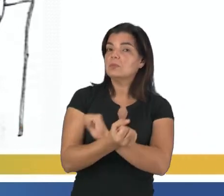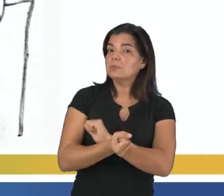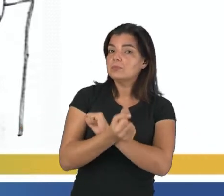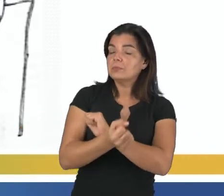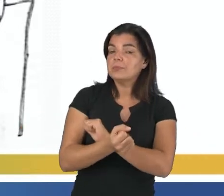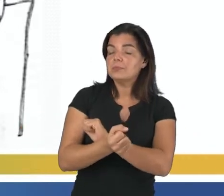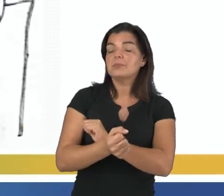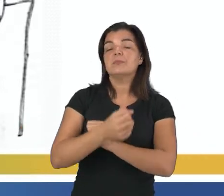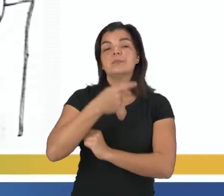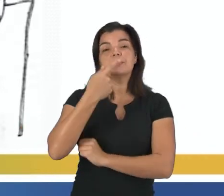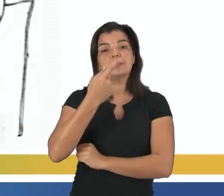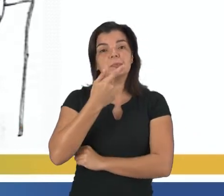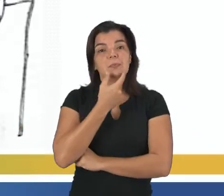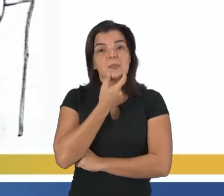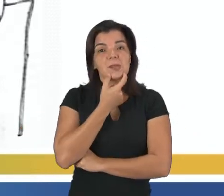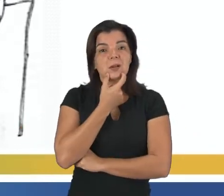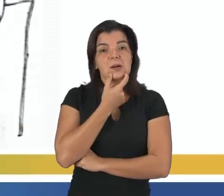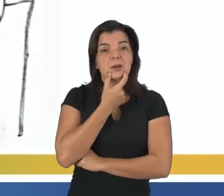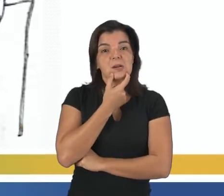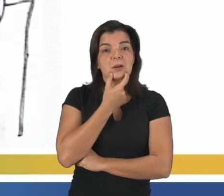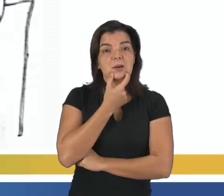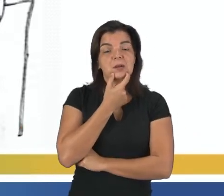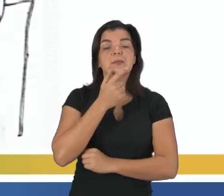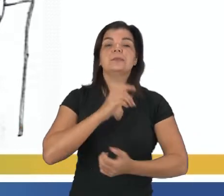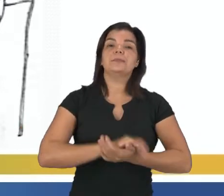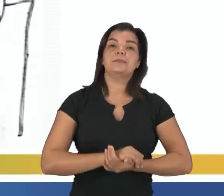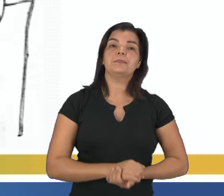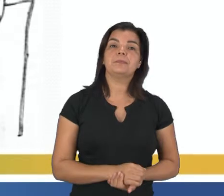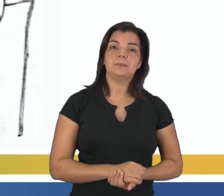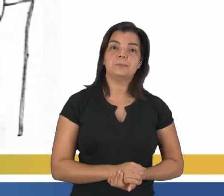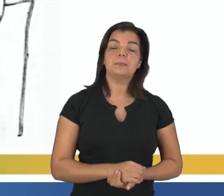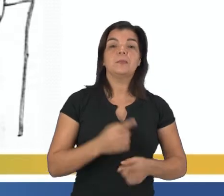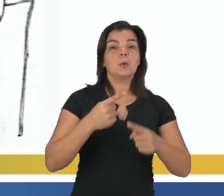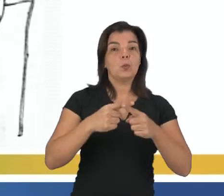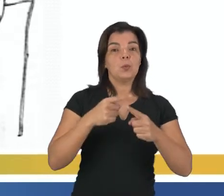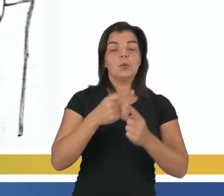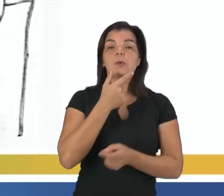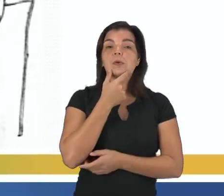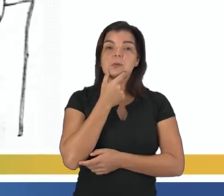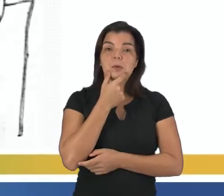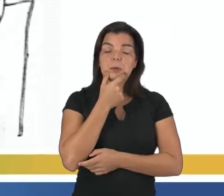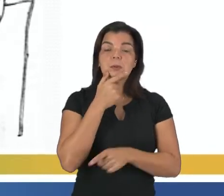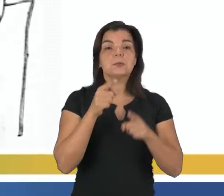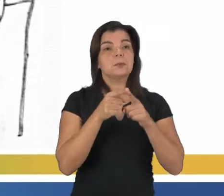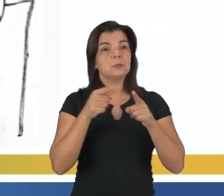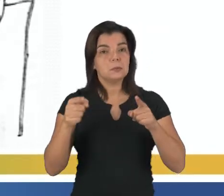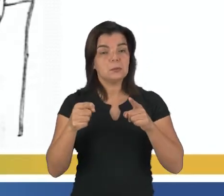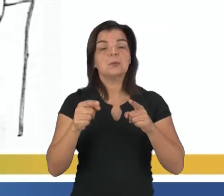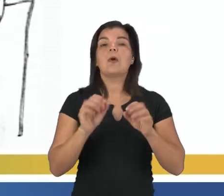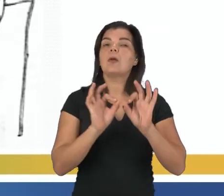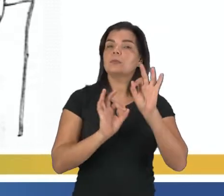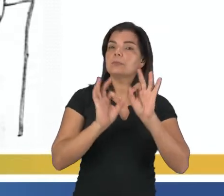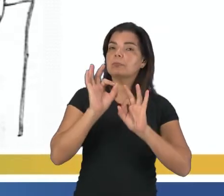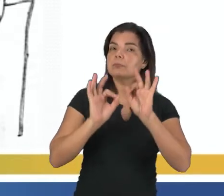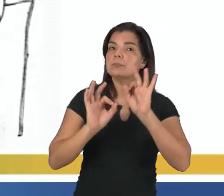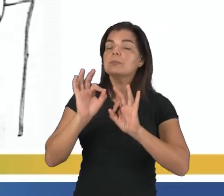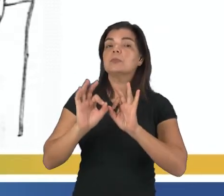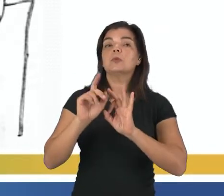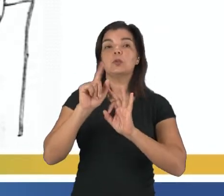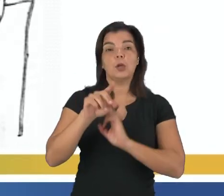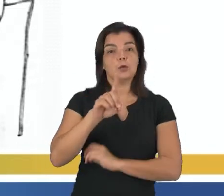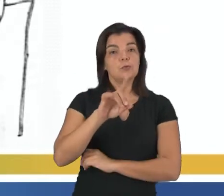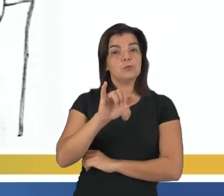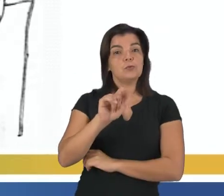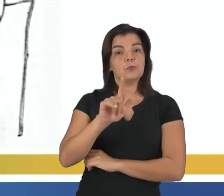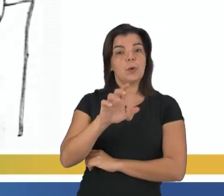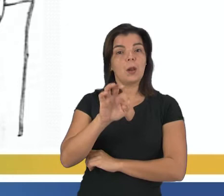escravos enfim e esse pessoal ficou falando o inglês porque o inglês nessa época ainda estava em construção e era um